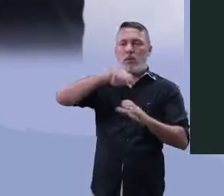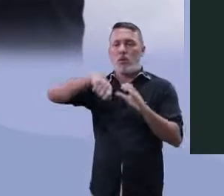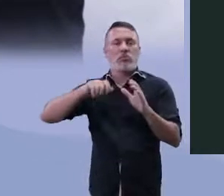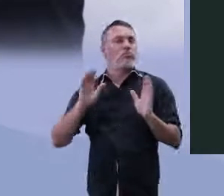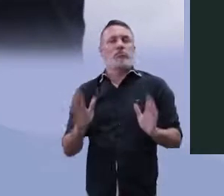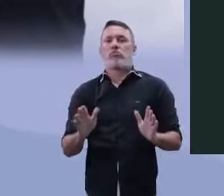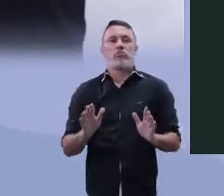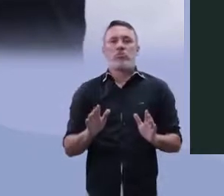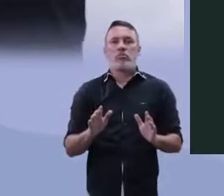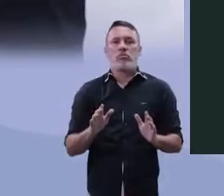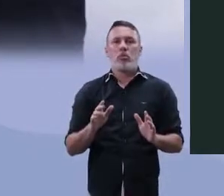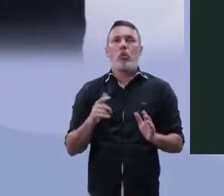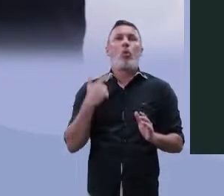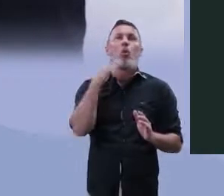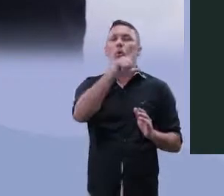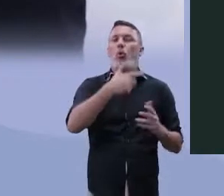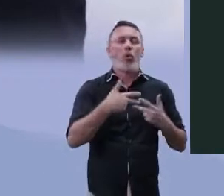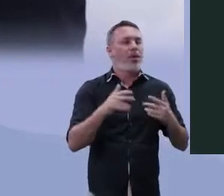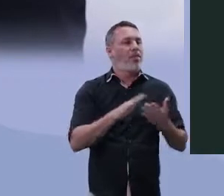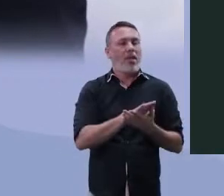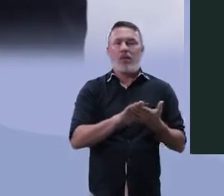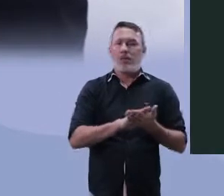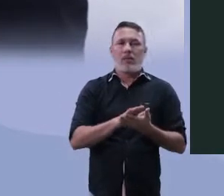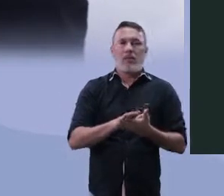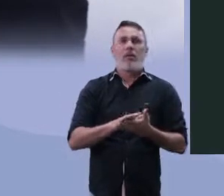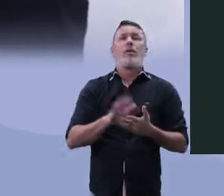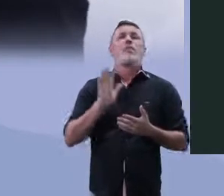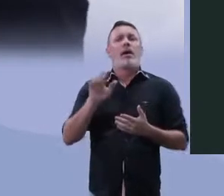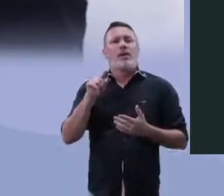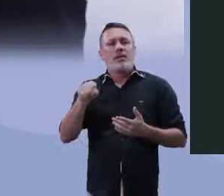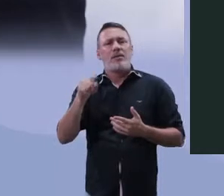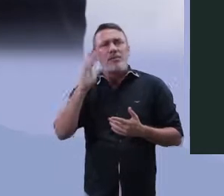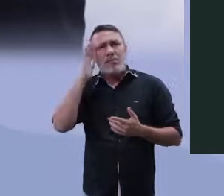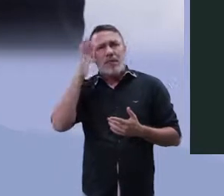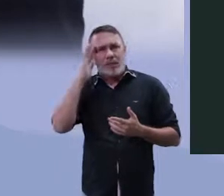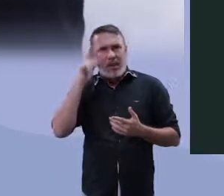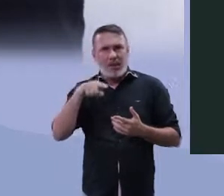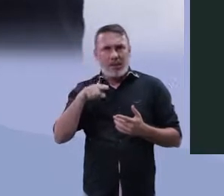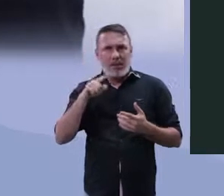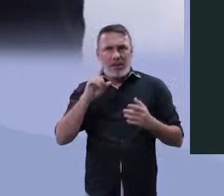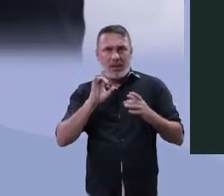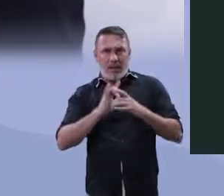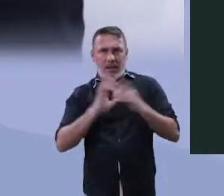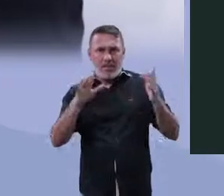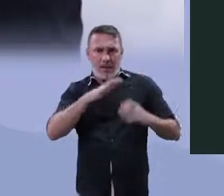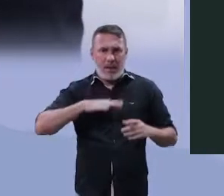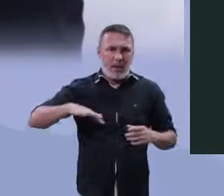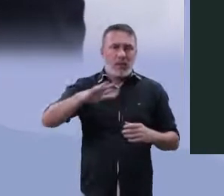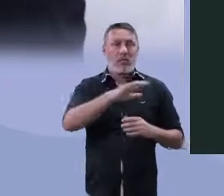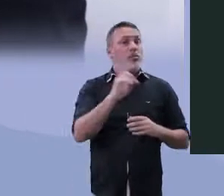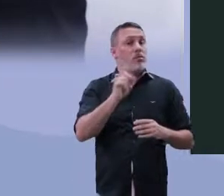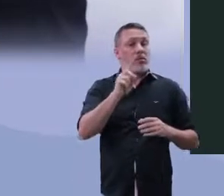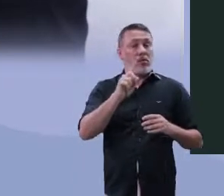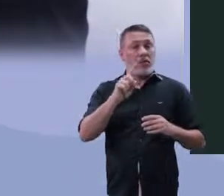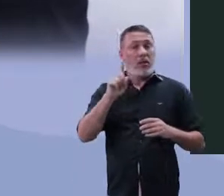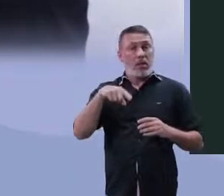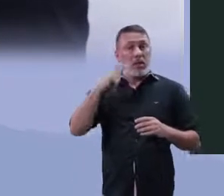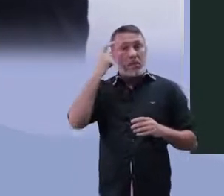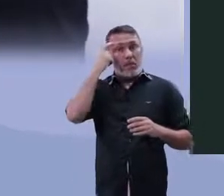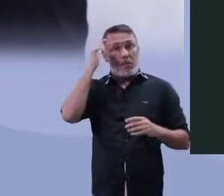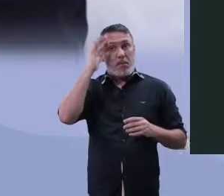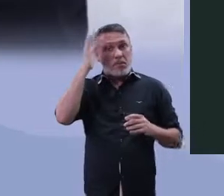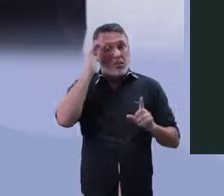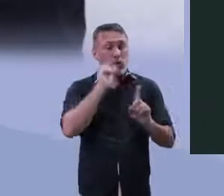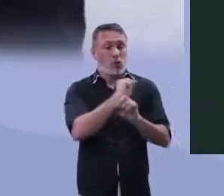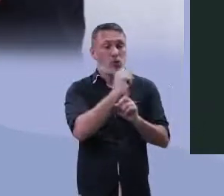o interessante é que a ideia da emancipação feminina vem não do pensamento liberal, mas sim do pensamento socialista que